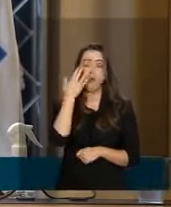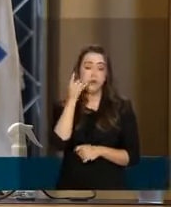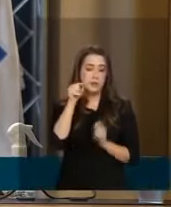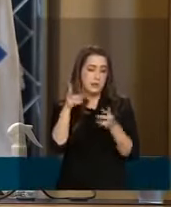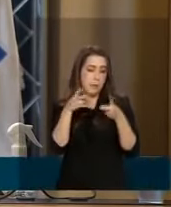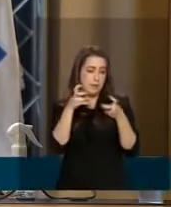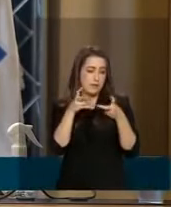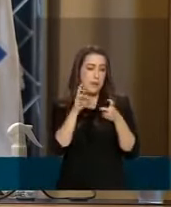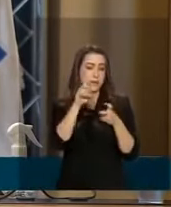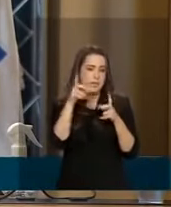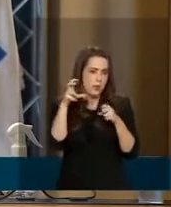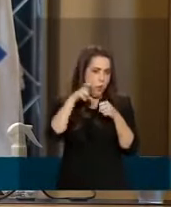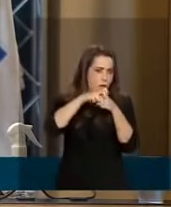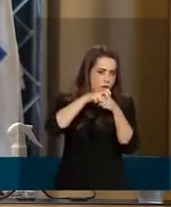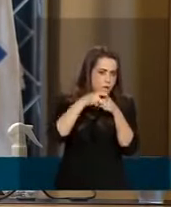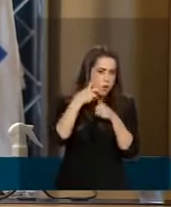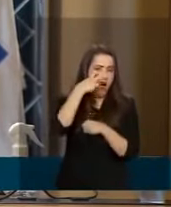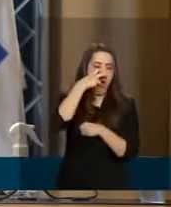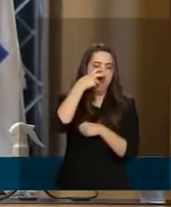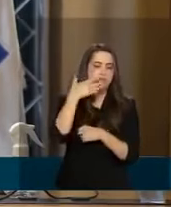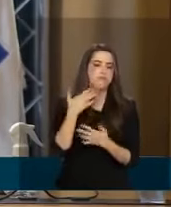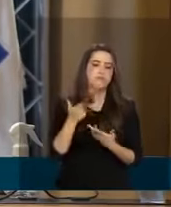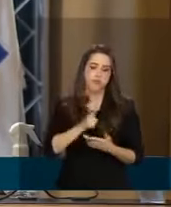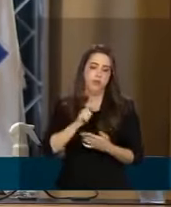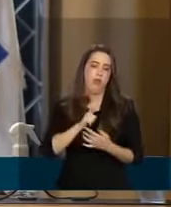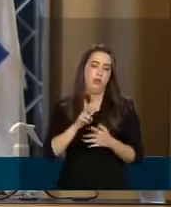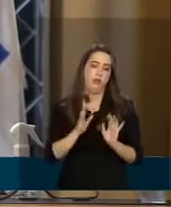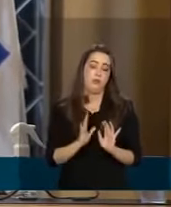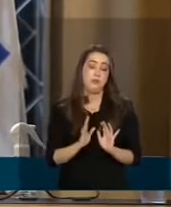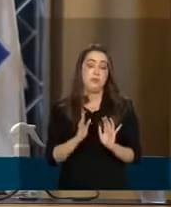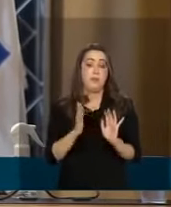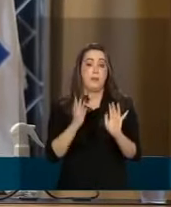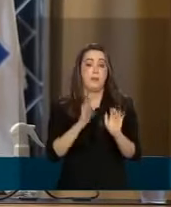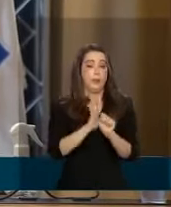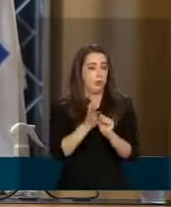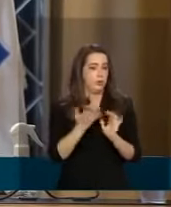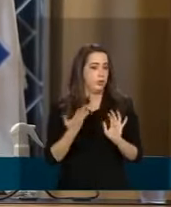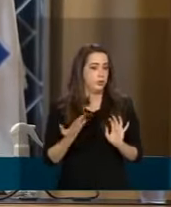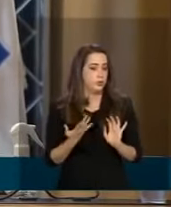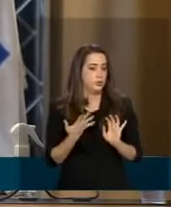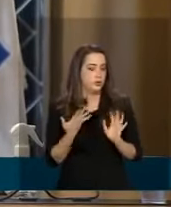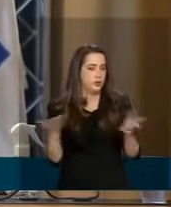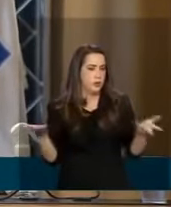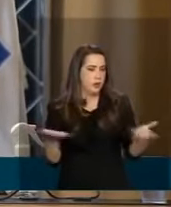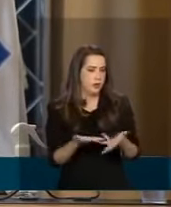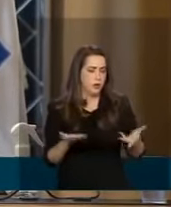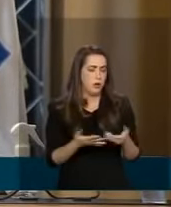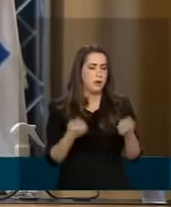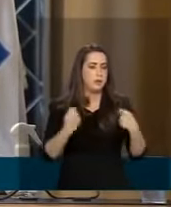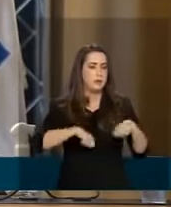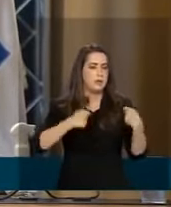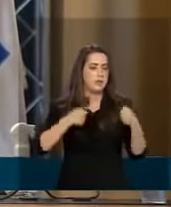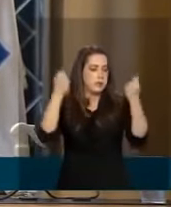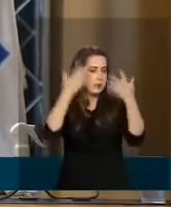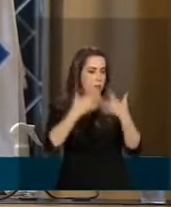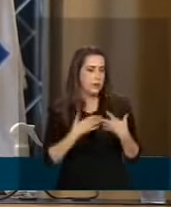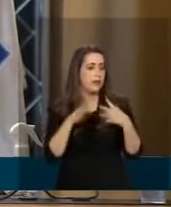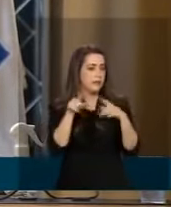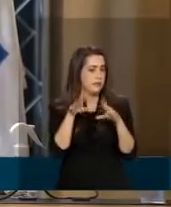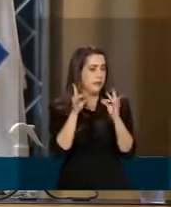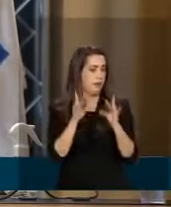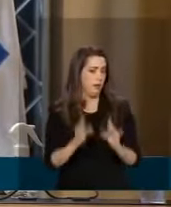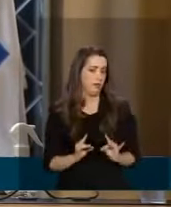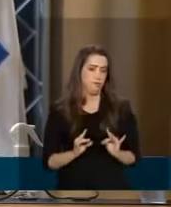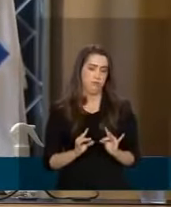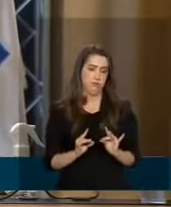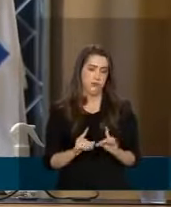vírus SARS-CoV-2, que é o vírus da Covid-19. Então, nessa situação, é importante esclarecer esse detalhe